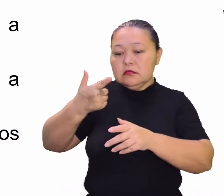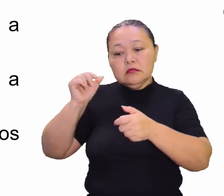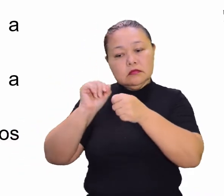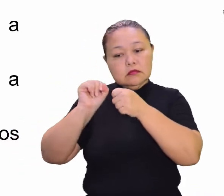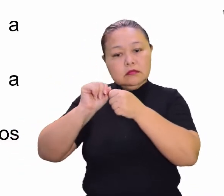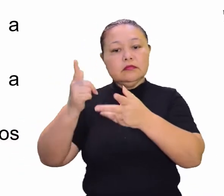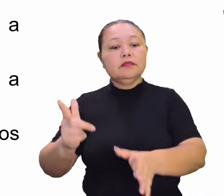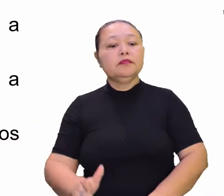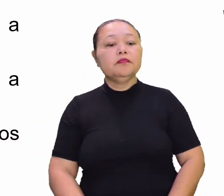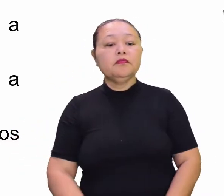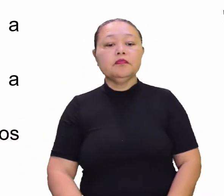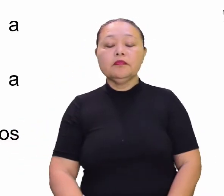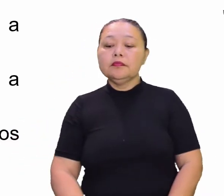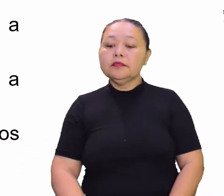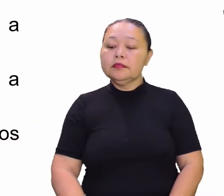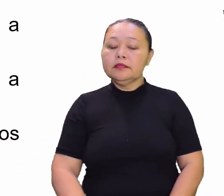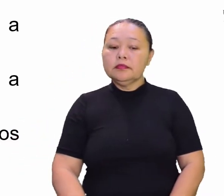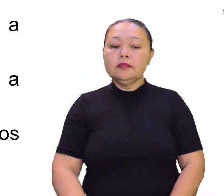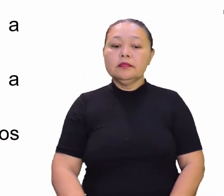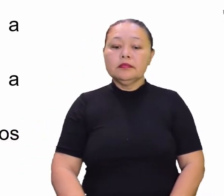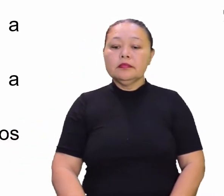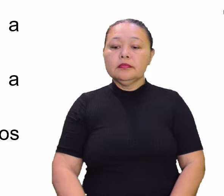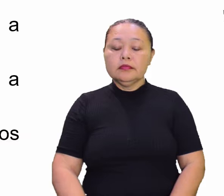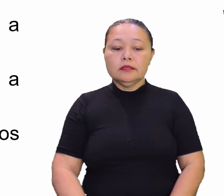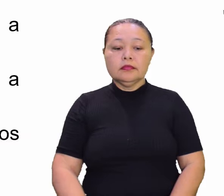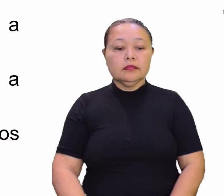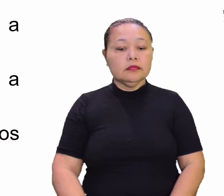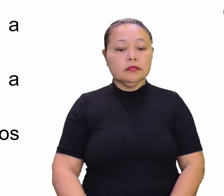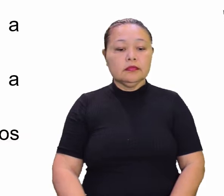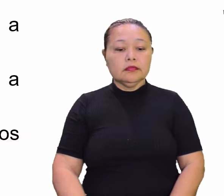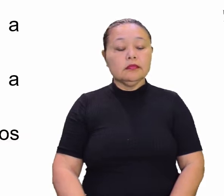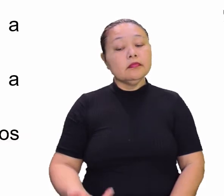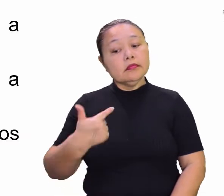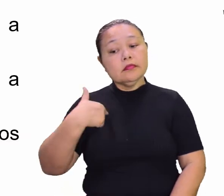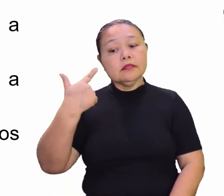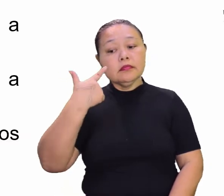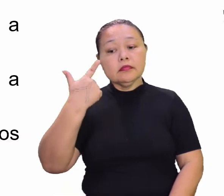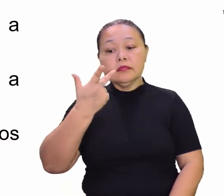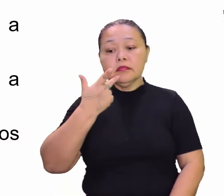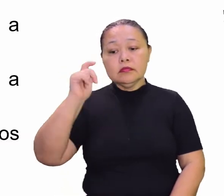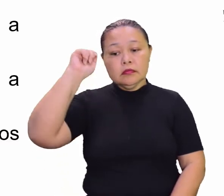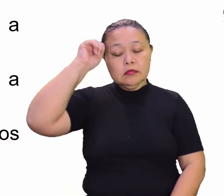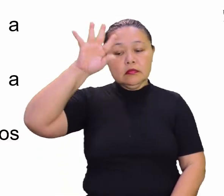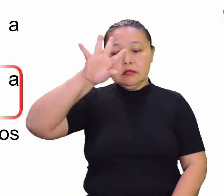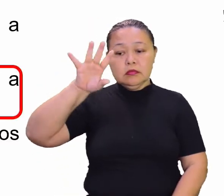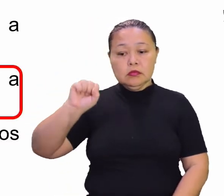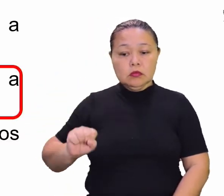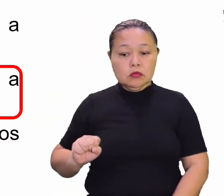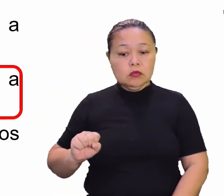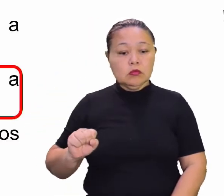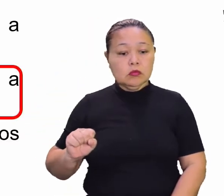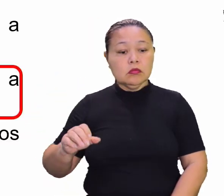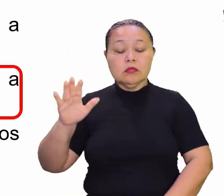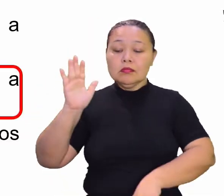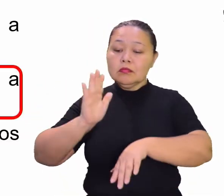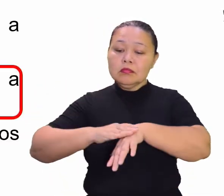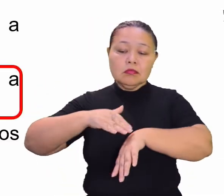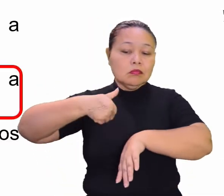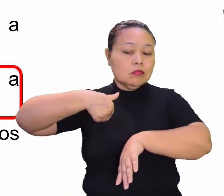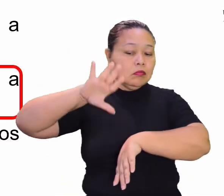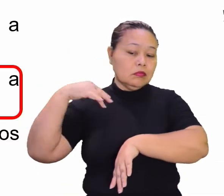algo. Então, obviamente, a gente está falando da África do Sul e o que houve de